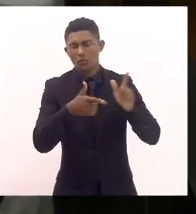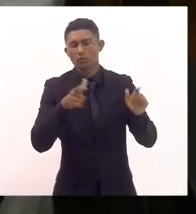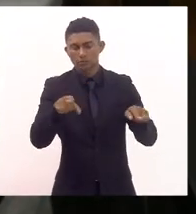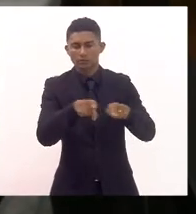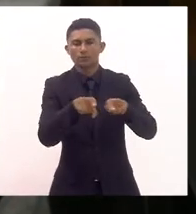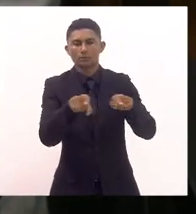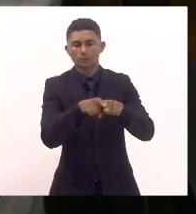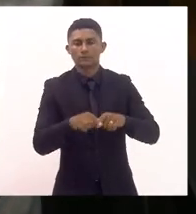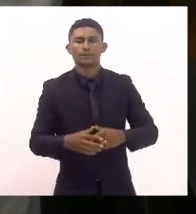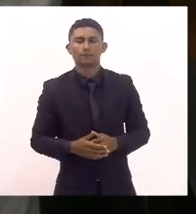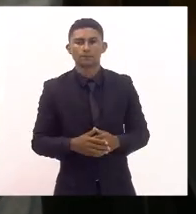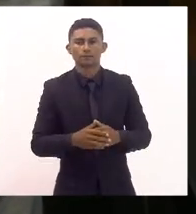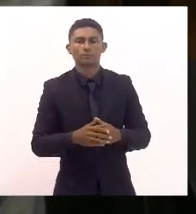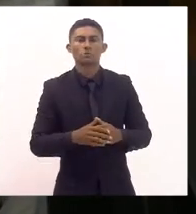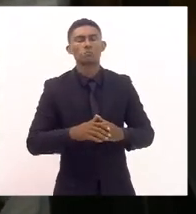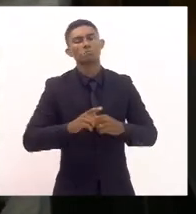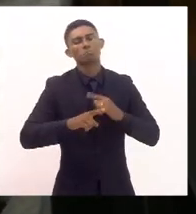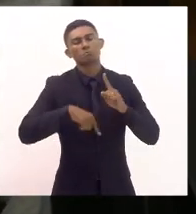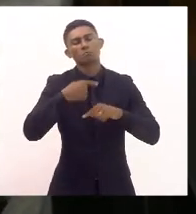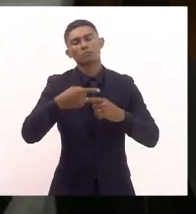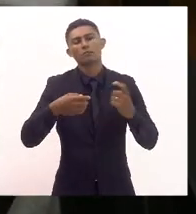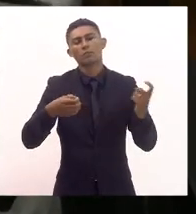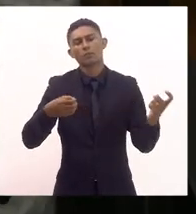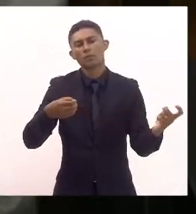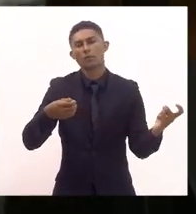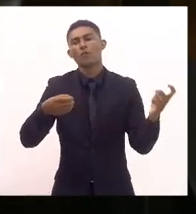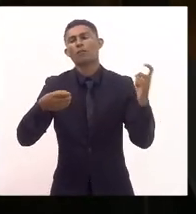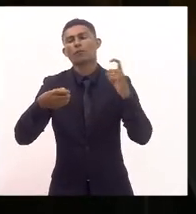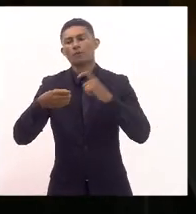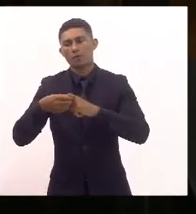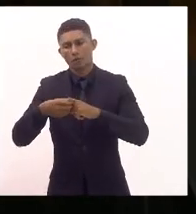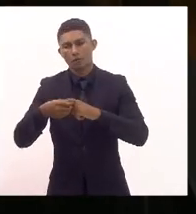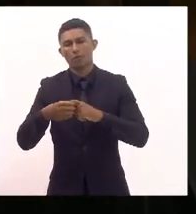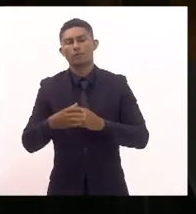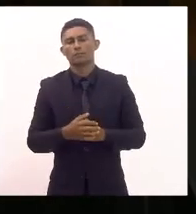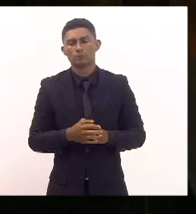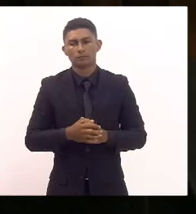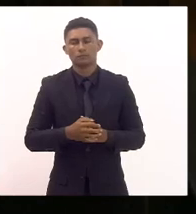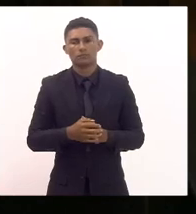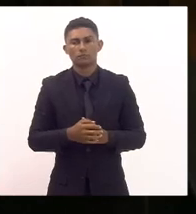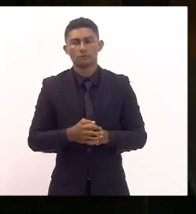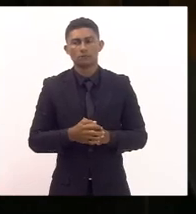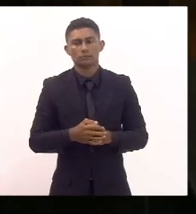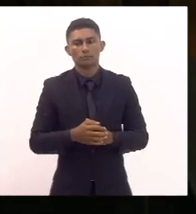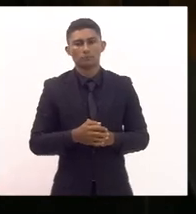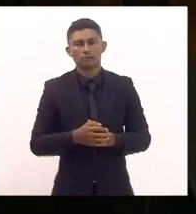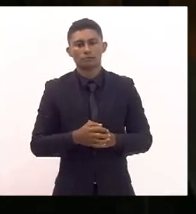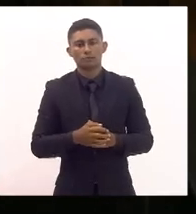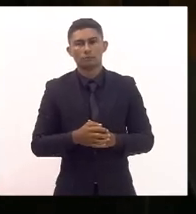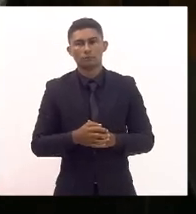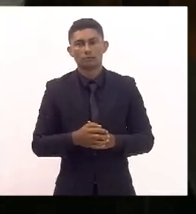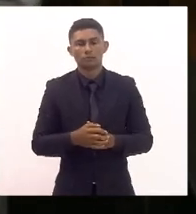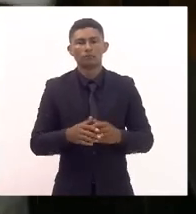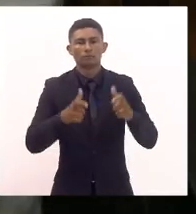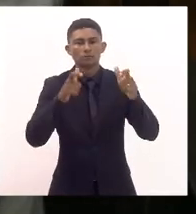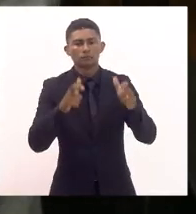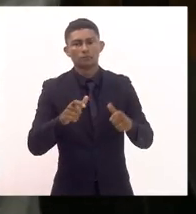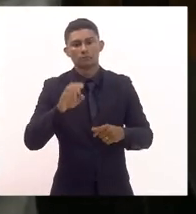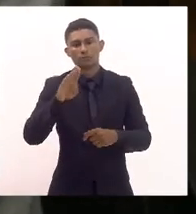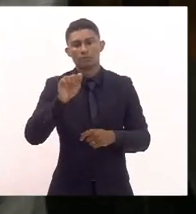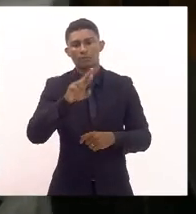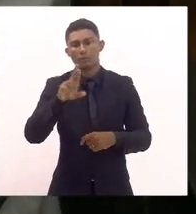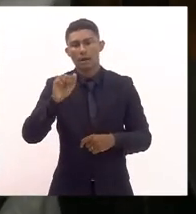e no retorno daquela daquela cidade indo para Barra do Piraí